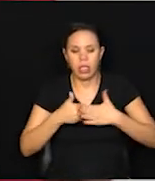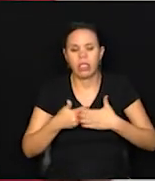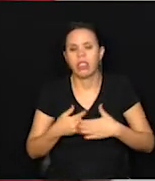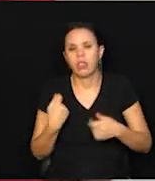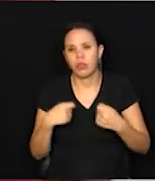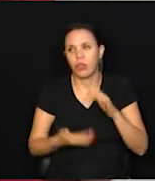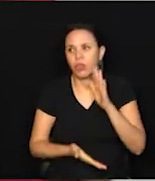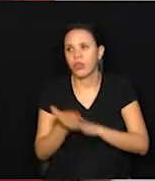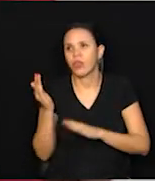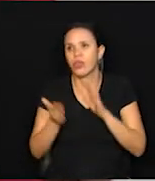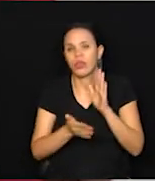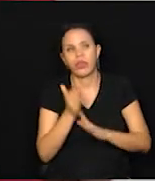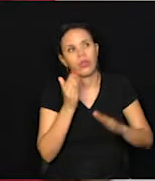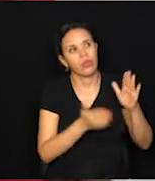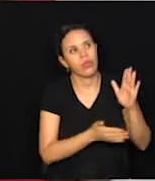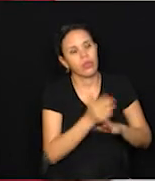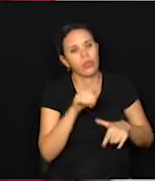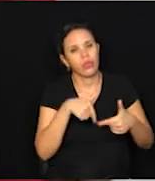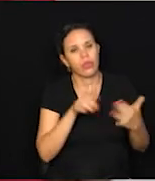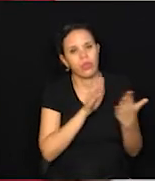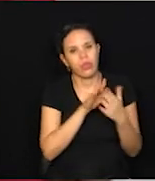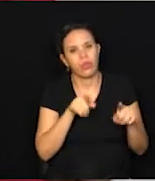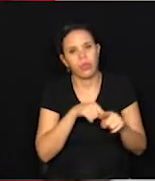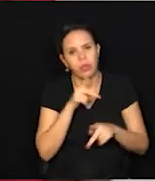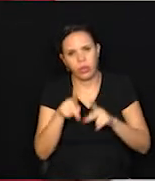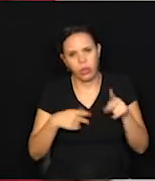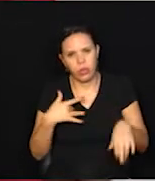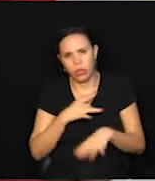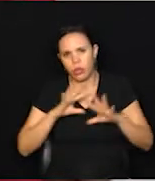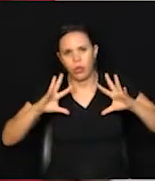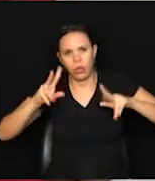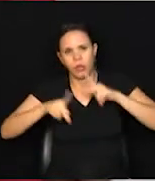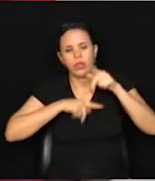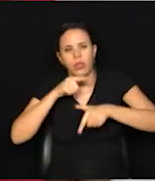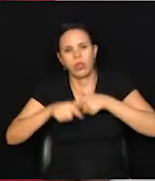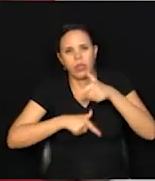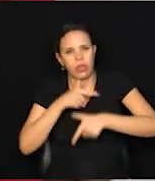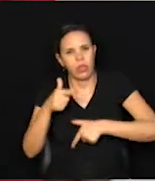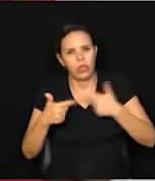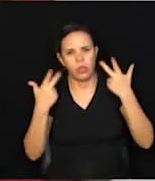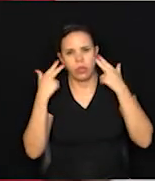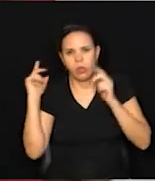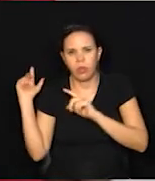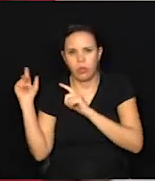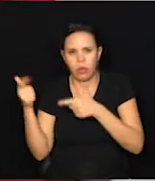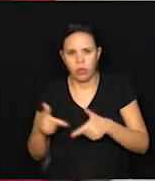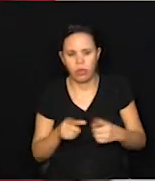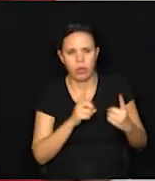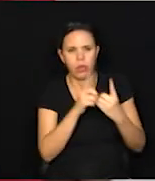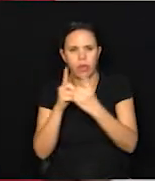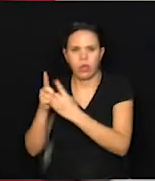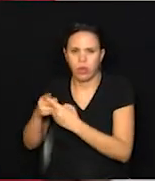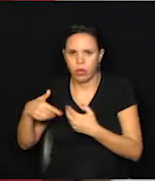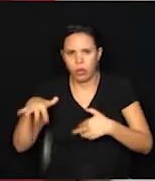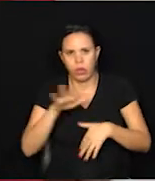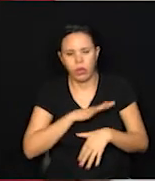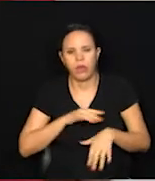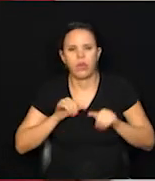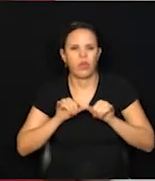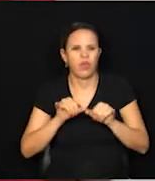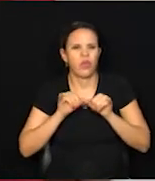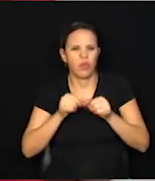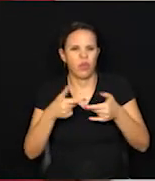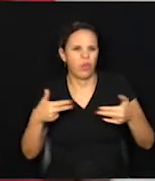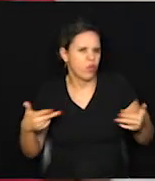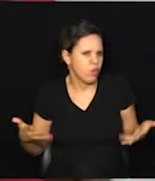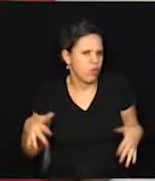sair para a linha de frente. Não só o pessoal da saúde, todo mundo que era de área de atendimento, supermercado,